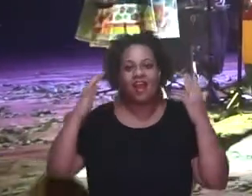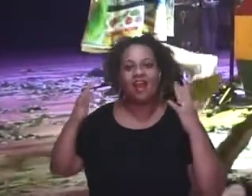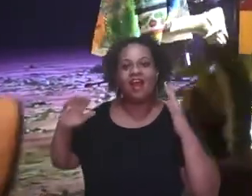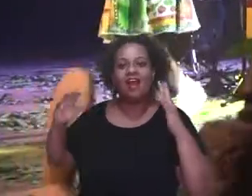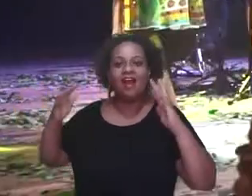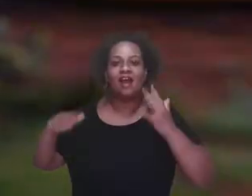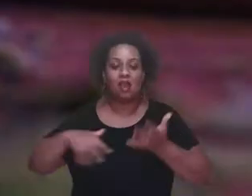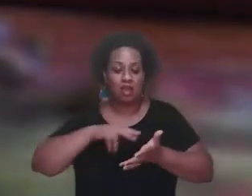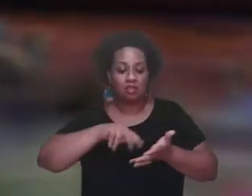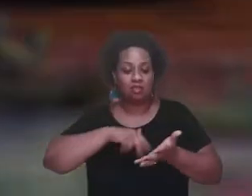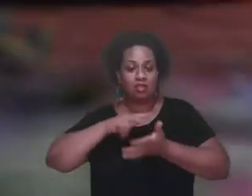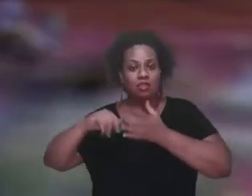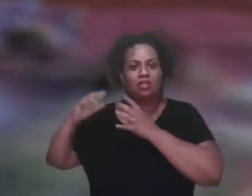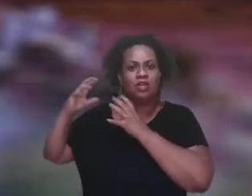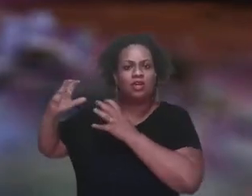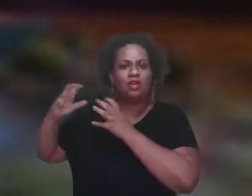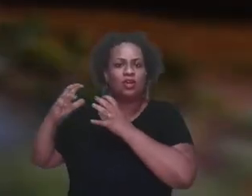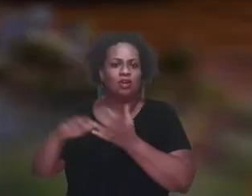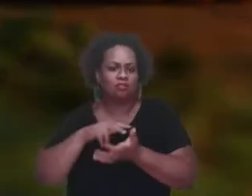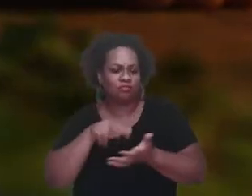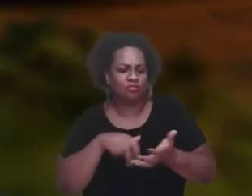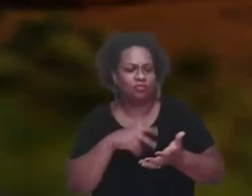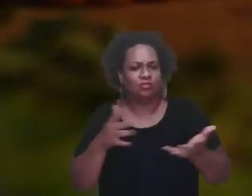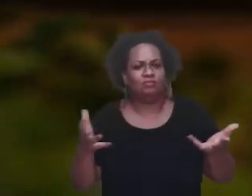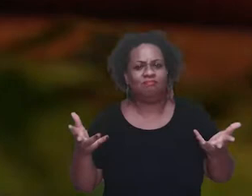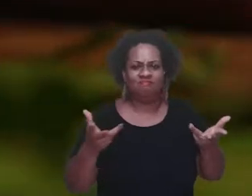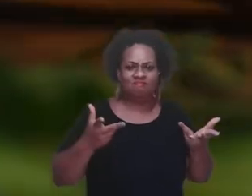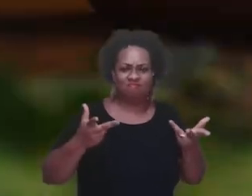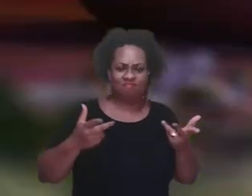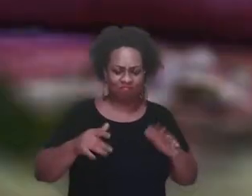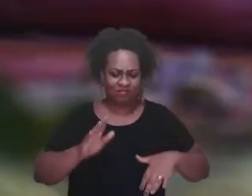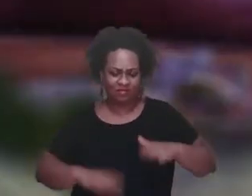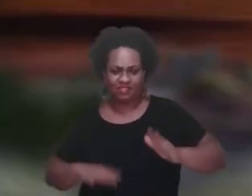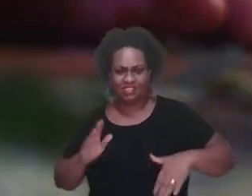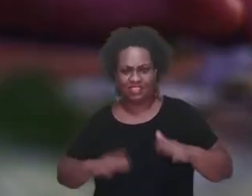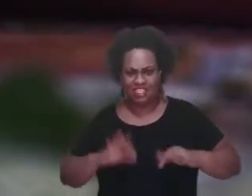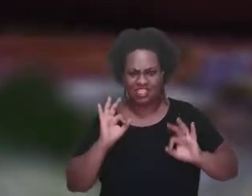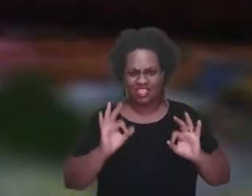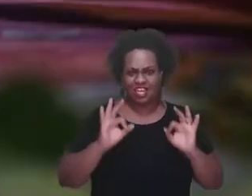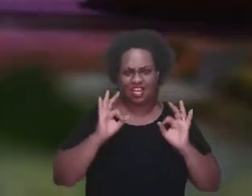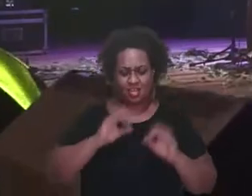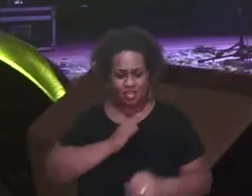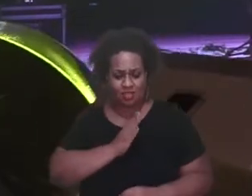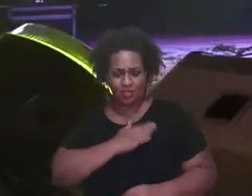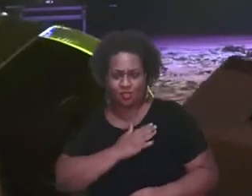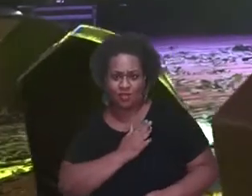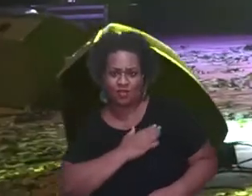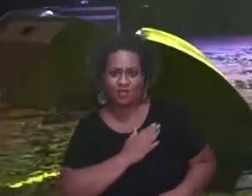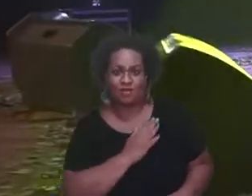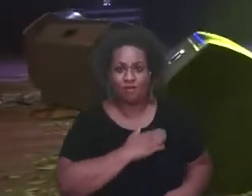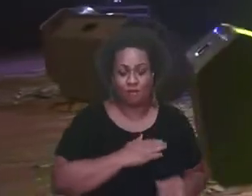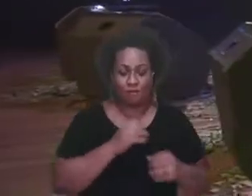Google de roda traseiro o batuque pedreiro de bom coração